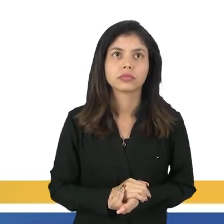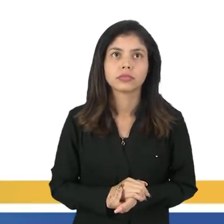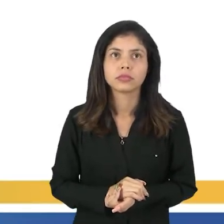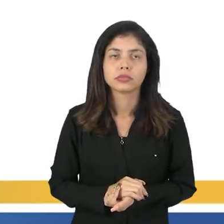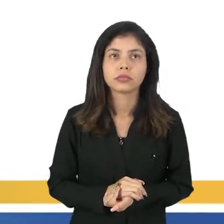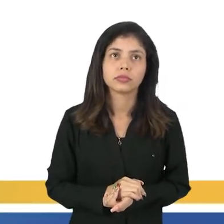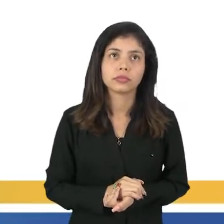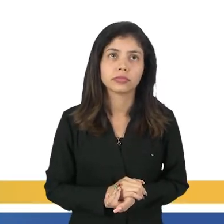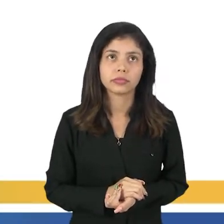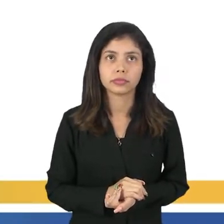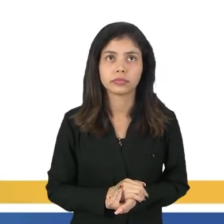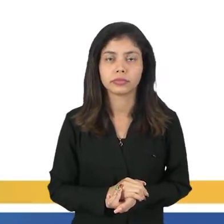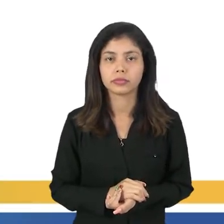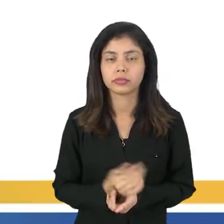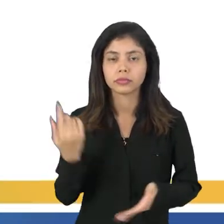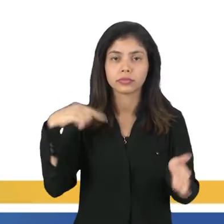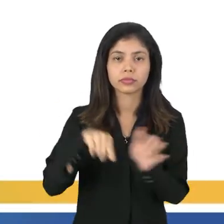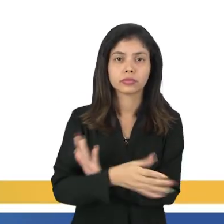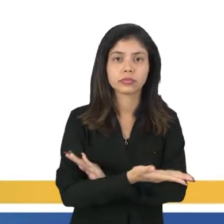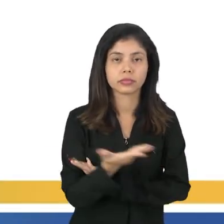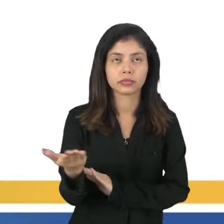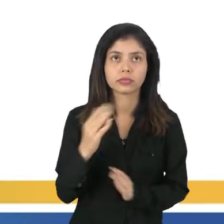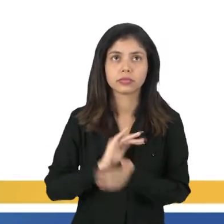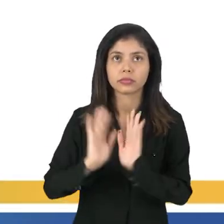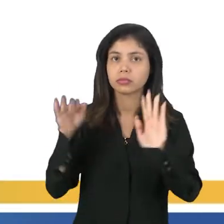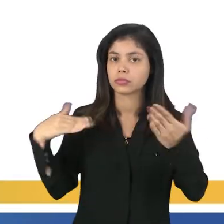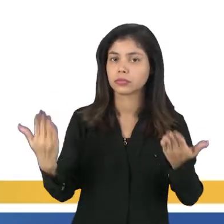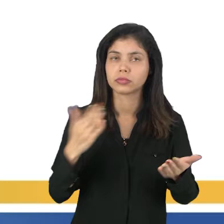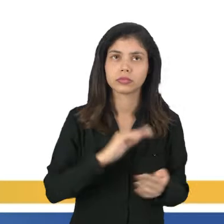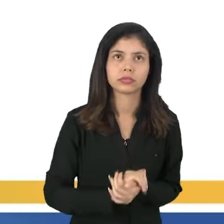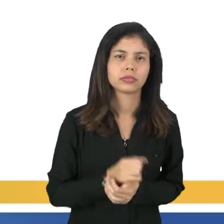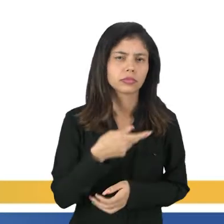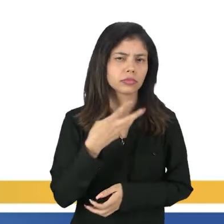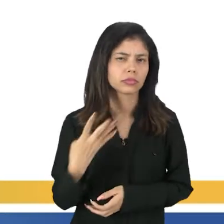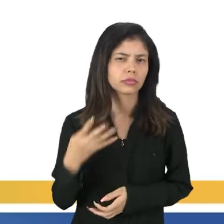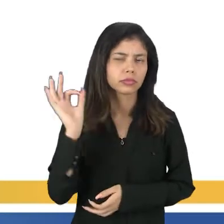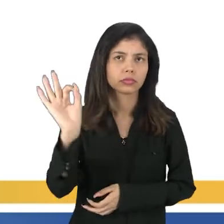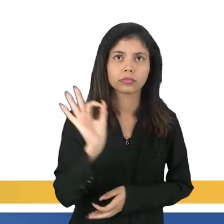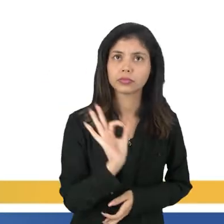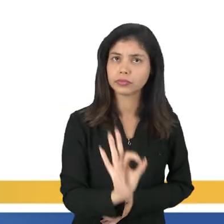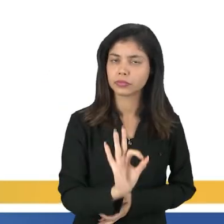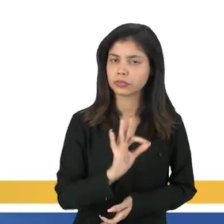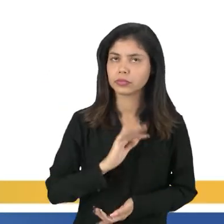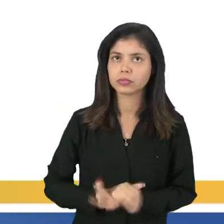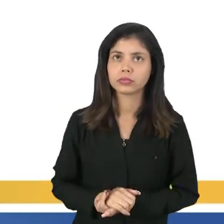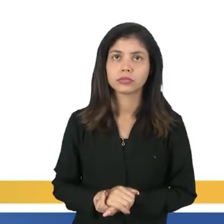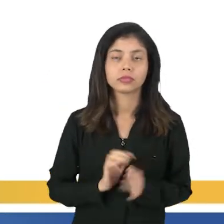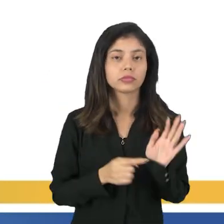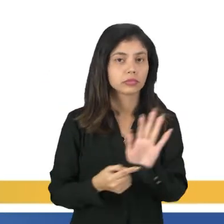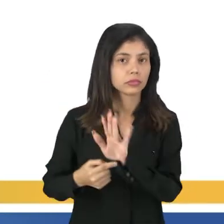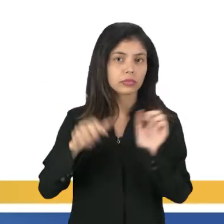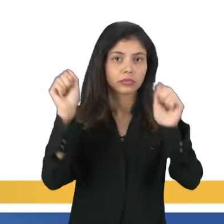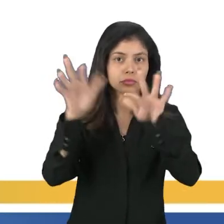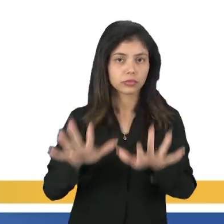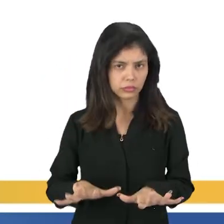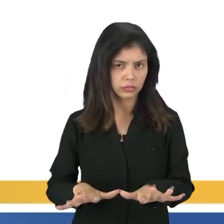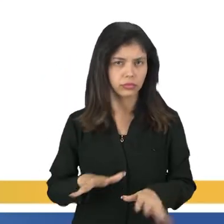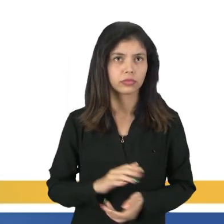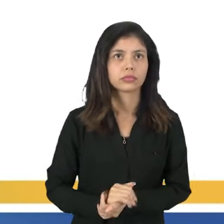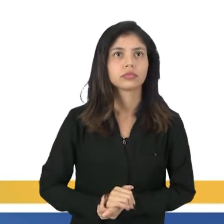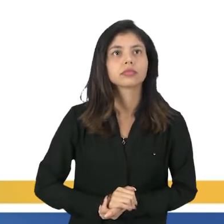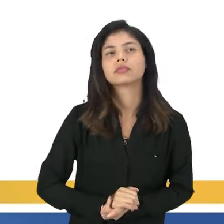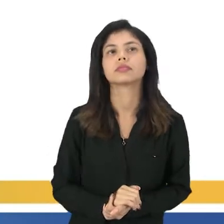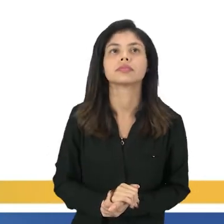prática, né? Aí vem a seguinte pergunta para vocês. De quanto foi o desconto em porcentagem oferecida nessa